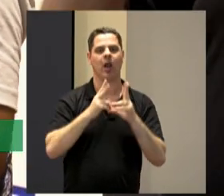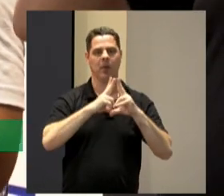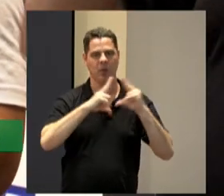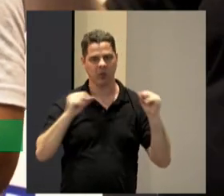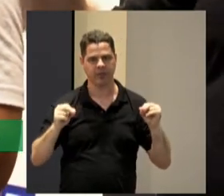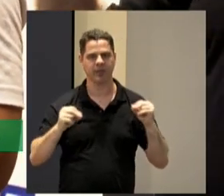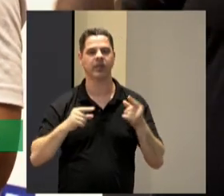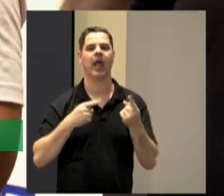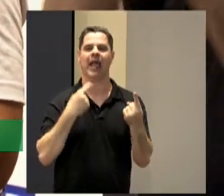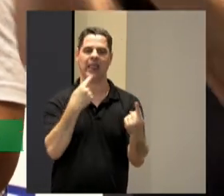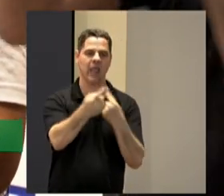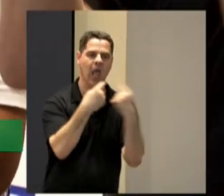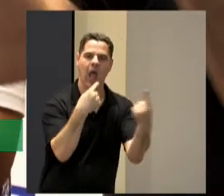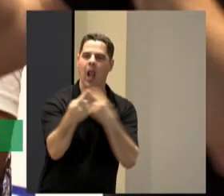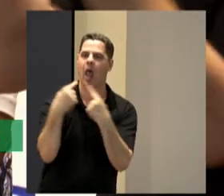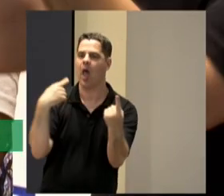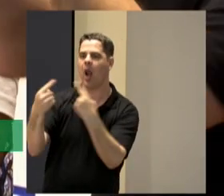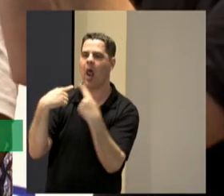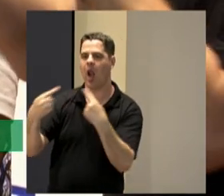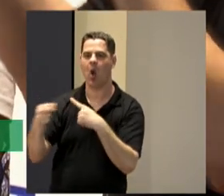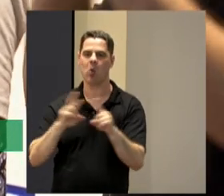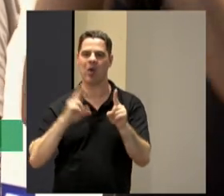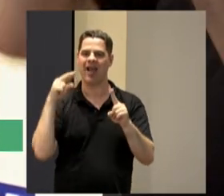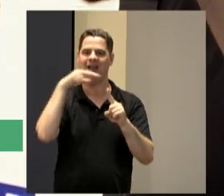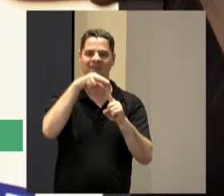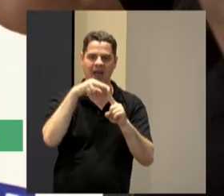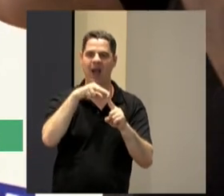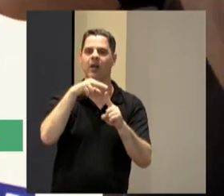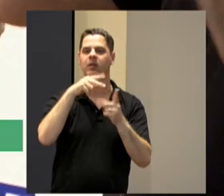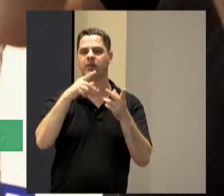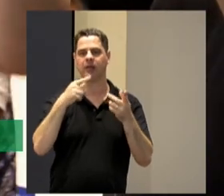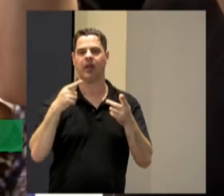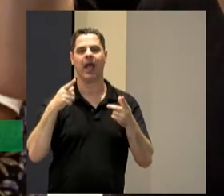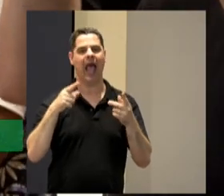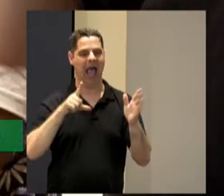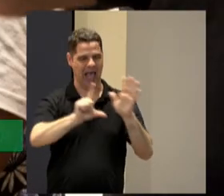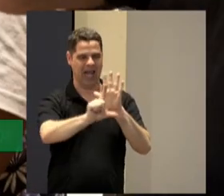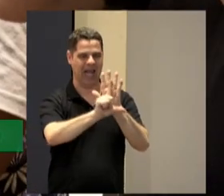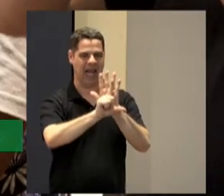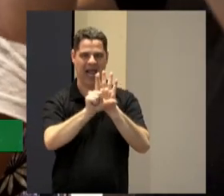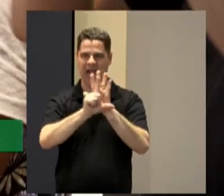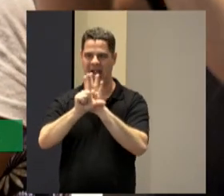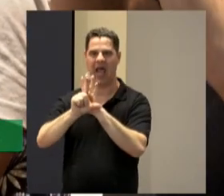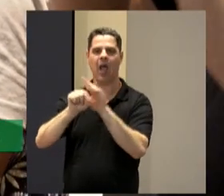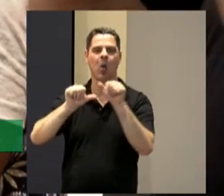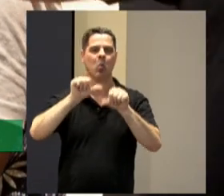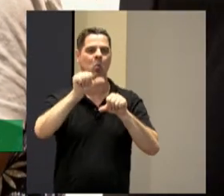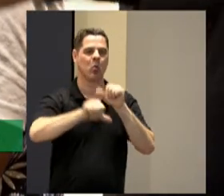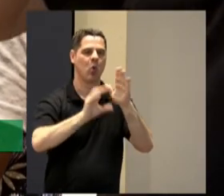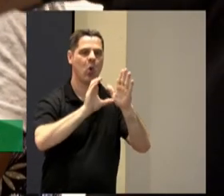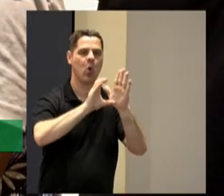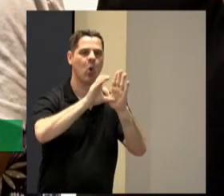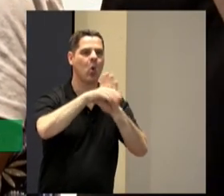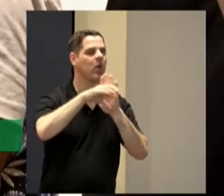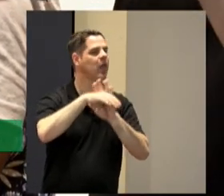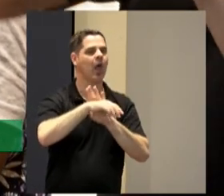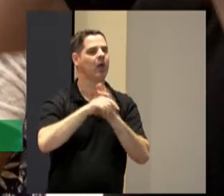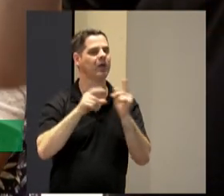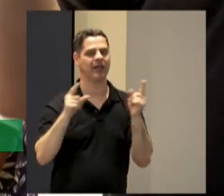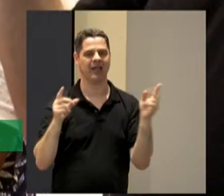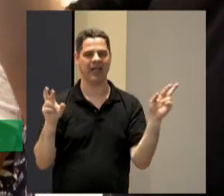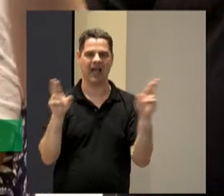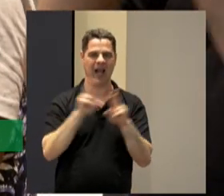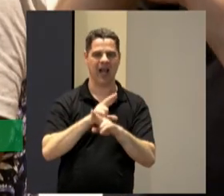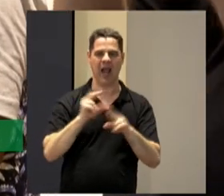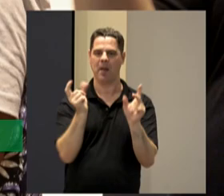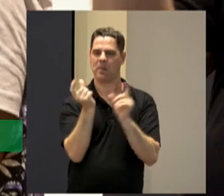dialogar permanentemente com um conjunto de referências. Então, a lei mudou os conceitos, né? Mudou